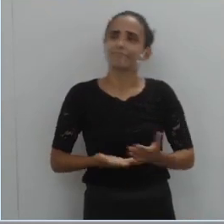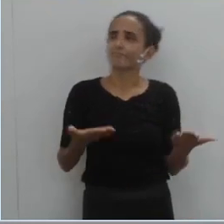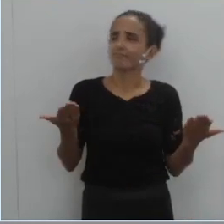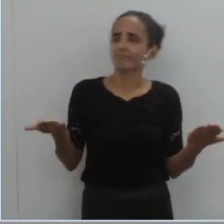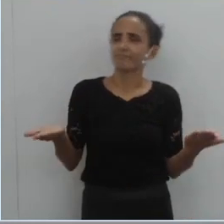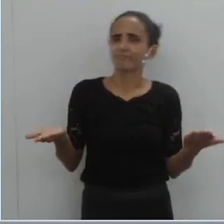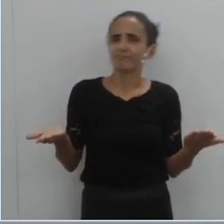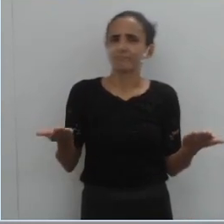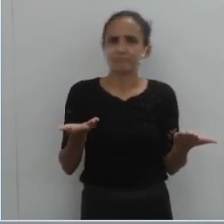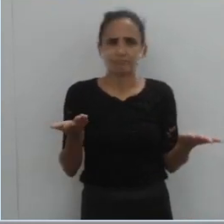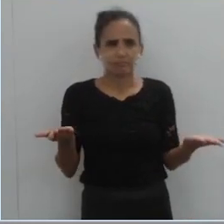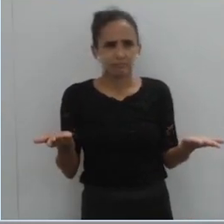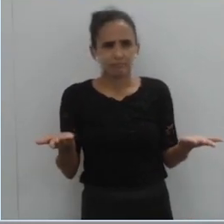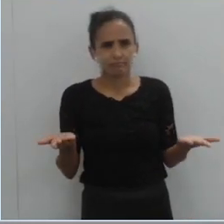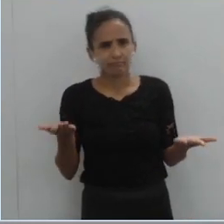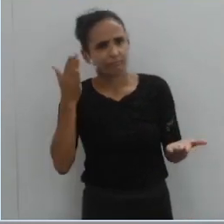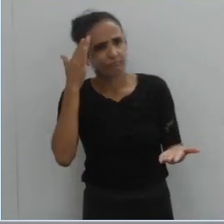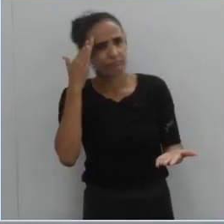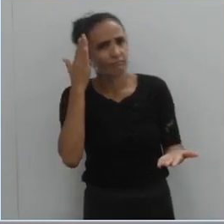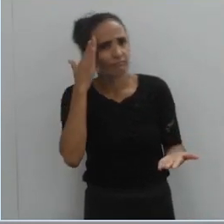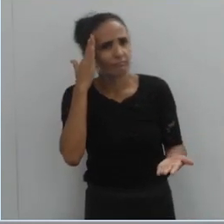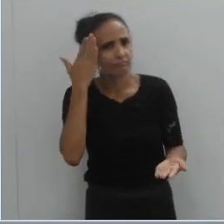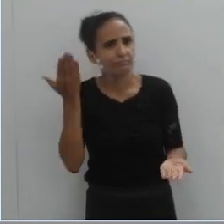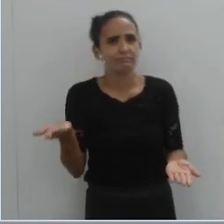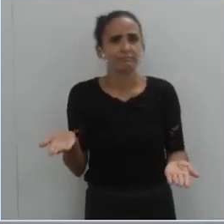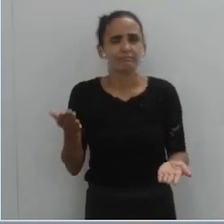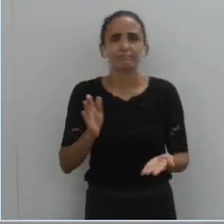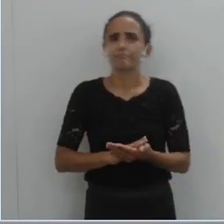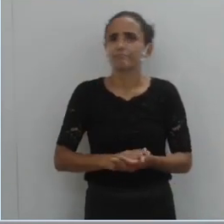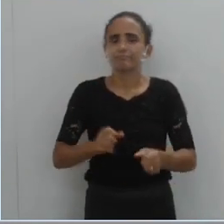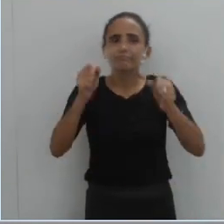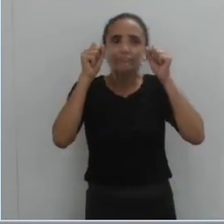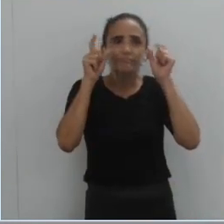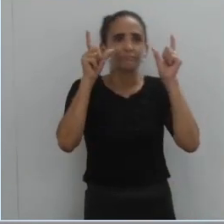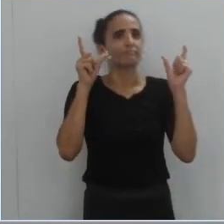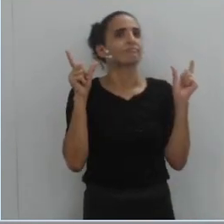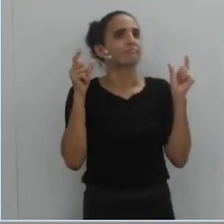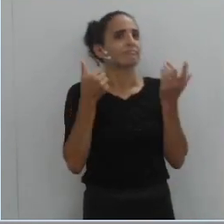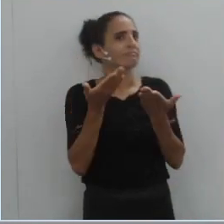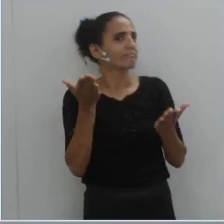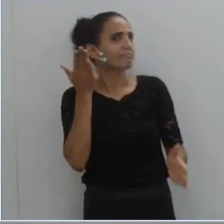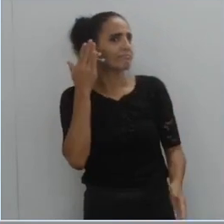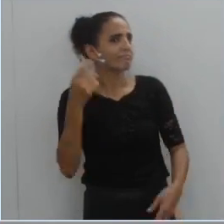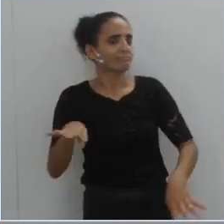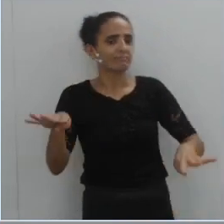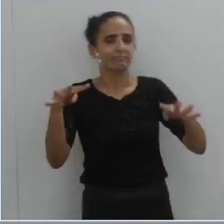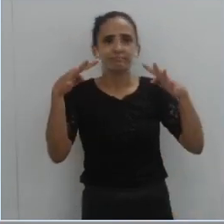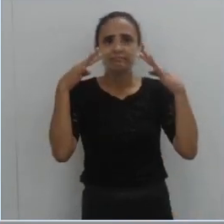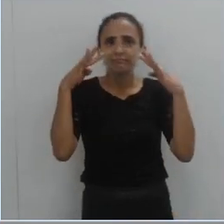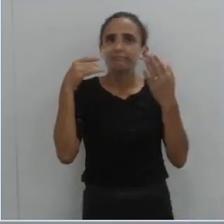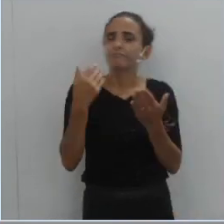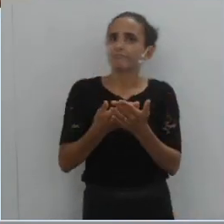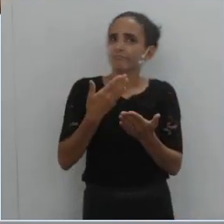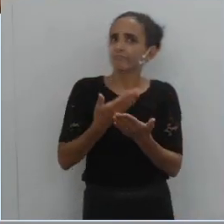E Hinaldo Spinelli. Bora lá, gente, acorda. Vamos lá. Então, quem é a figura clássica?